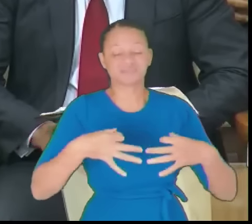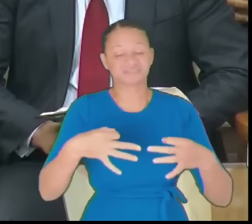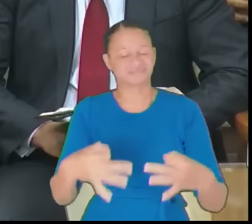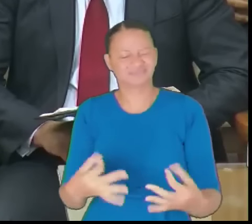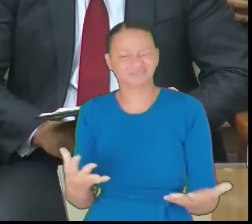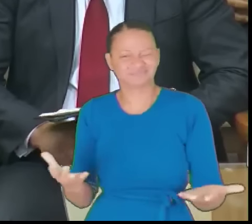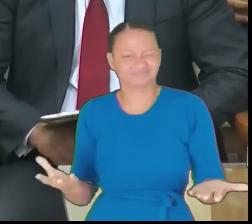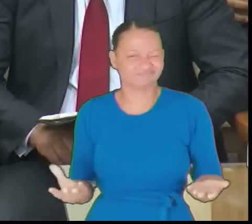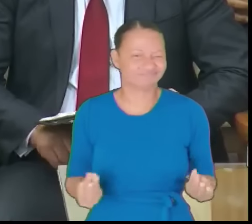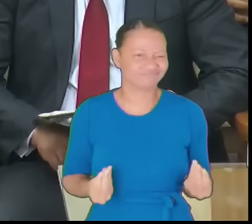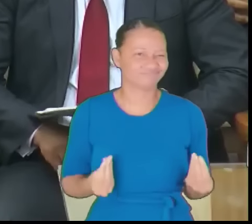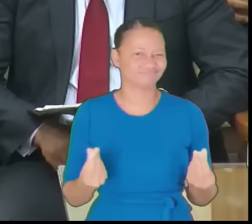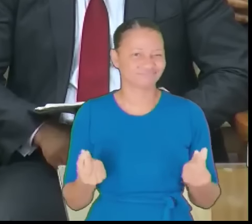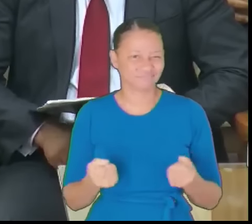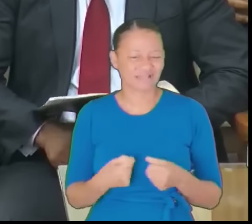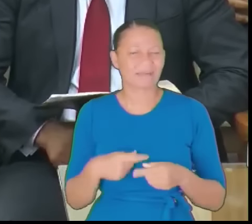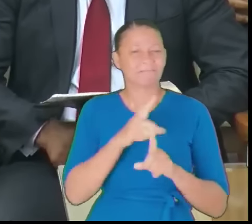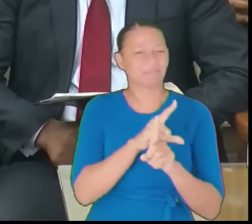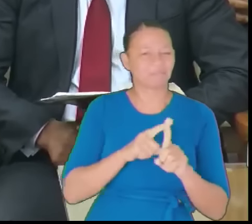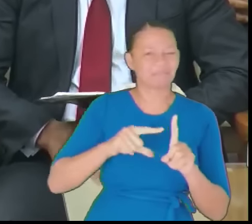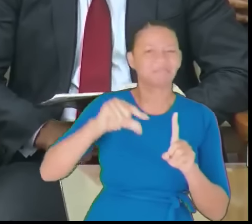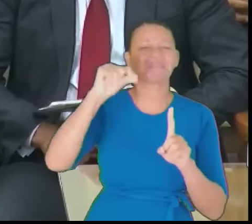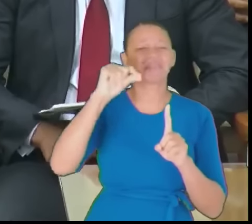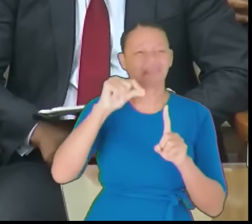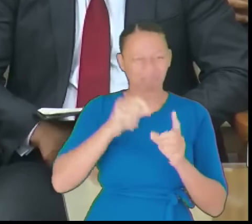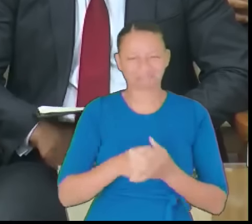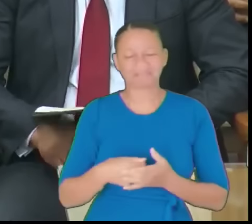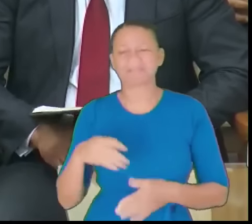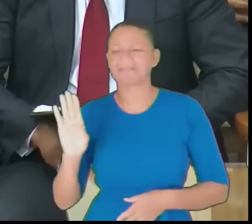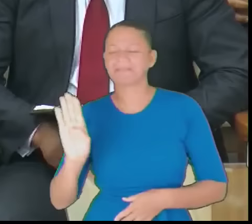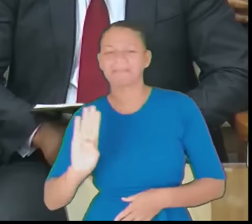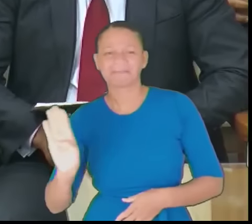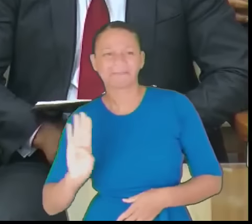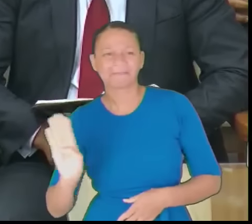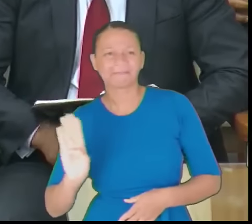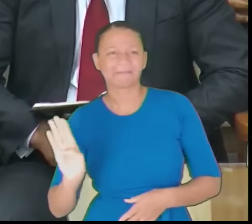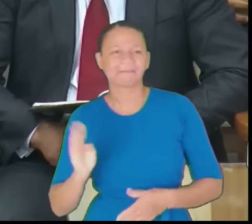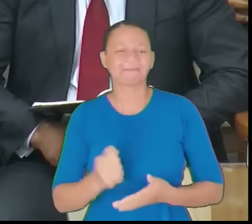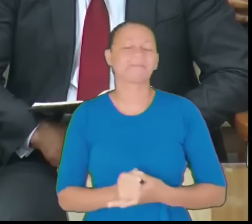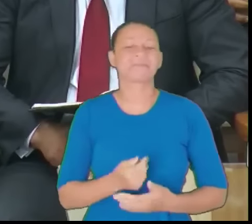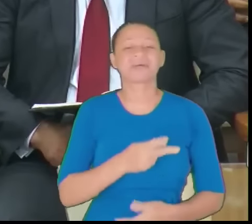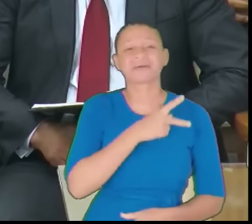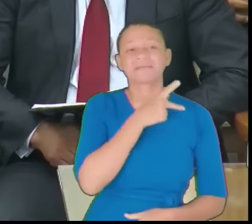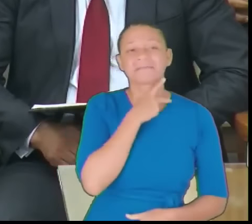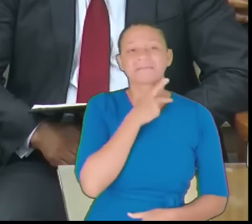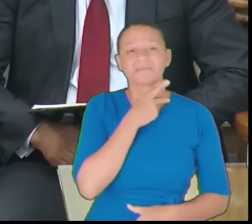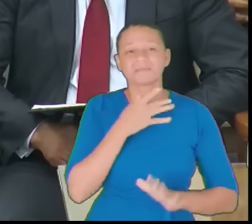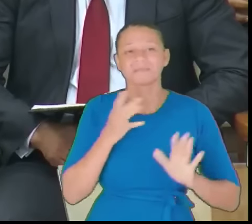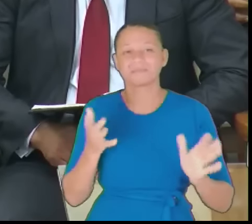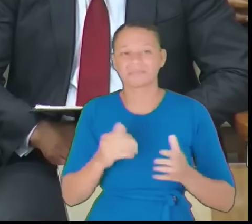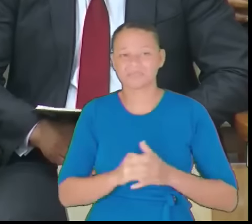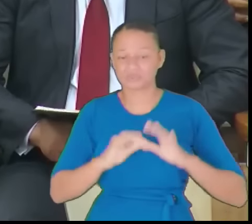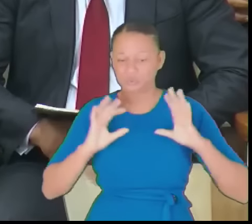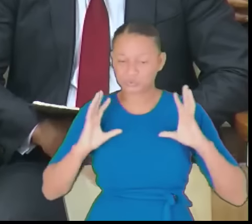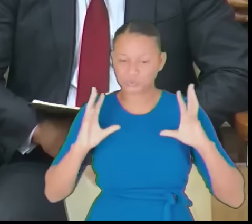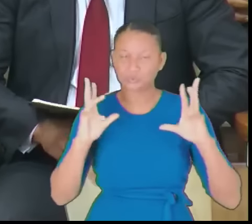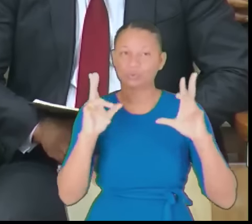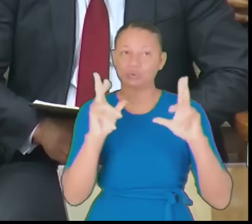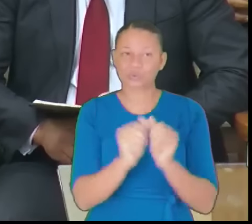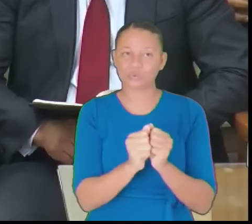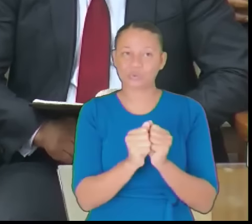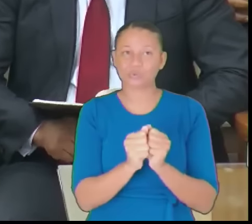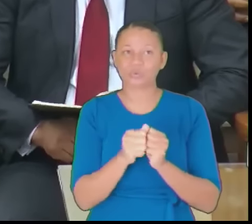Correto. Metodistas, batistas, presbiterianos. Eu não estou dizendo todas as igrejas,